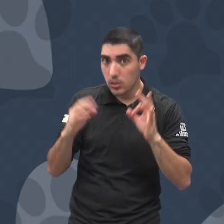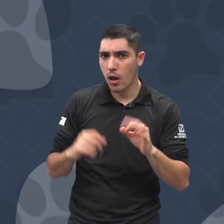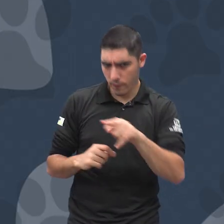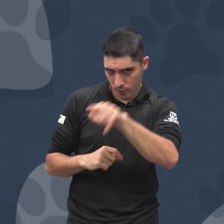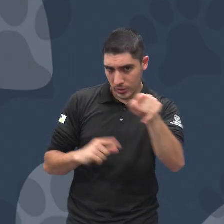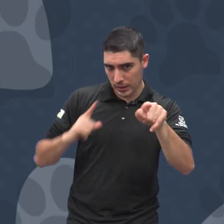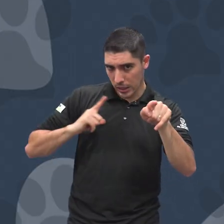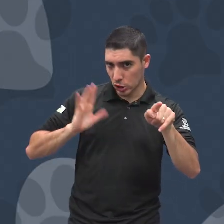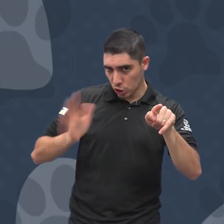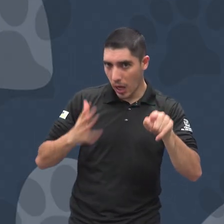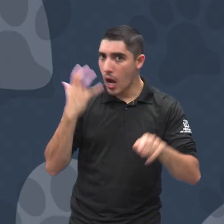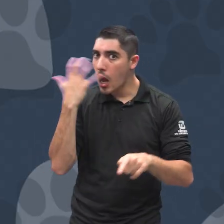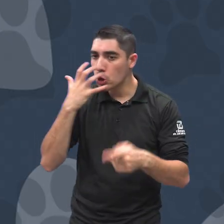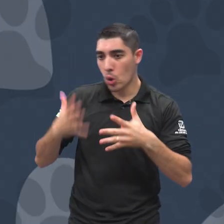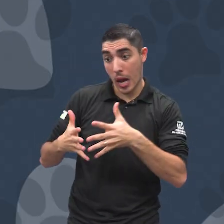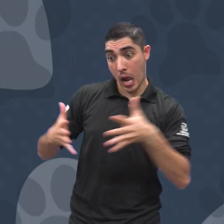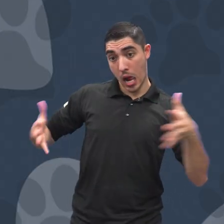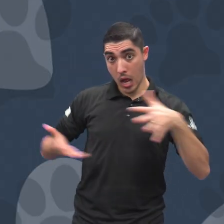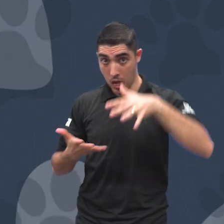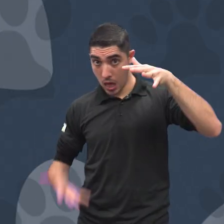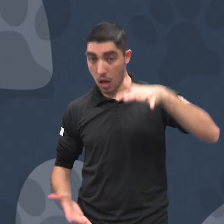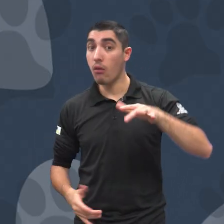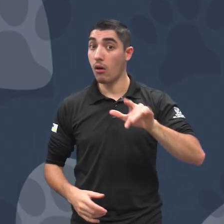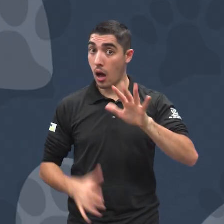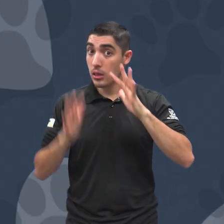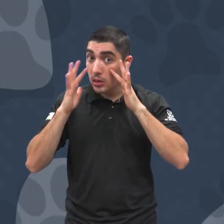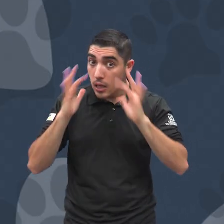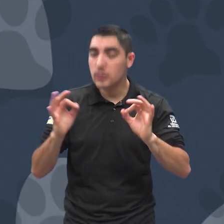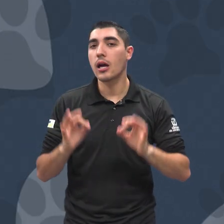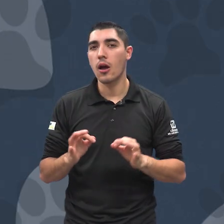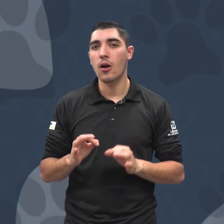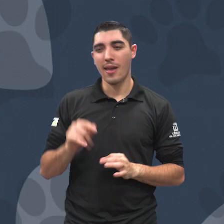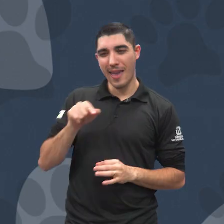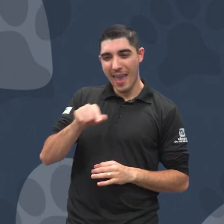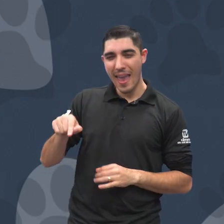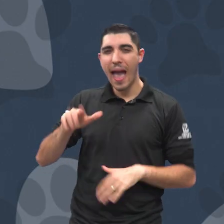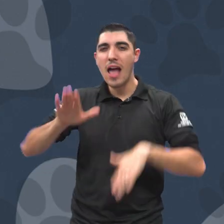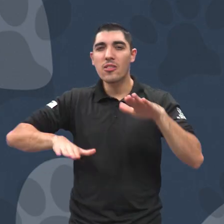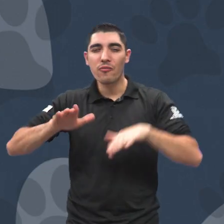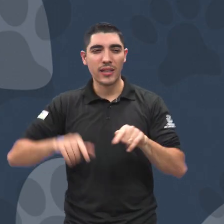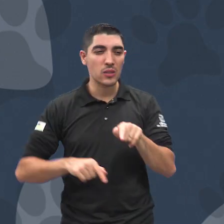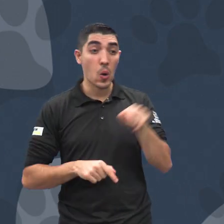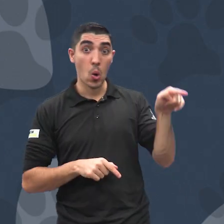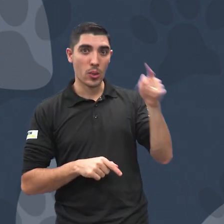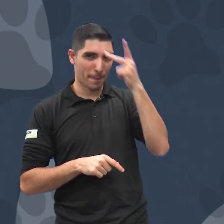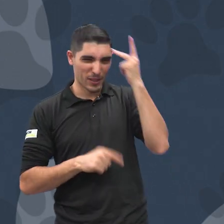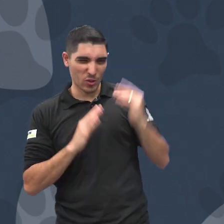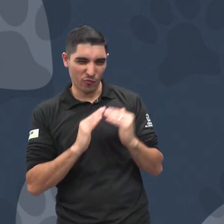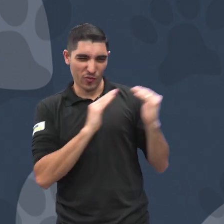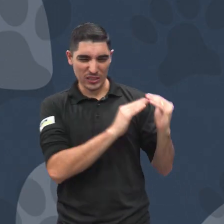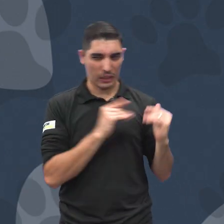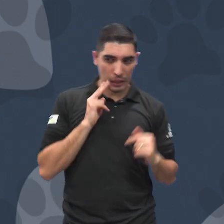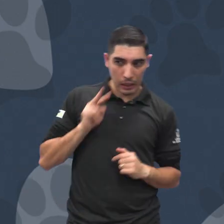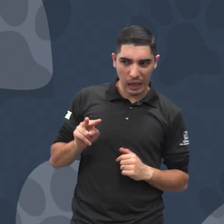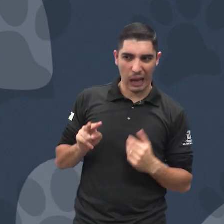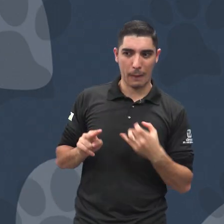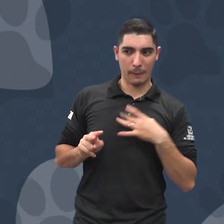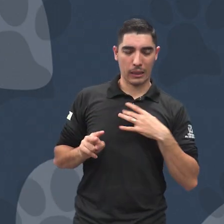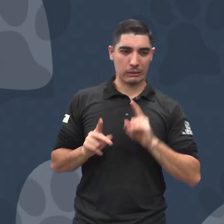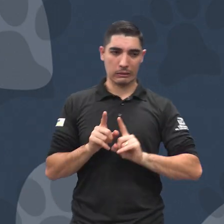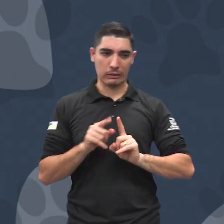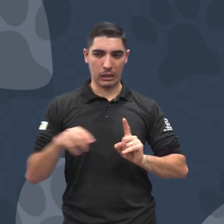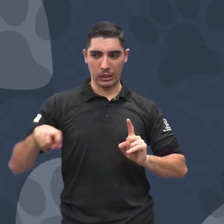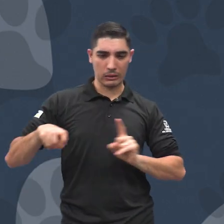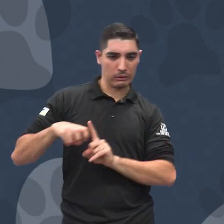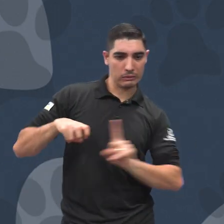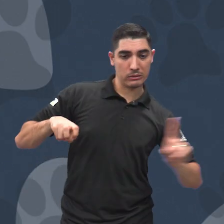hein? Você que tem um cachorrão aí na sua casa, se liga. Se for aqueles que fazem até o vizinho trocar de calçada de repente, sabia que